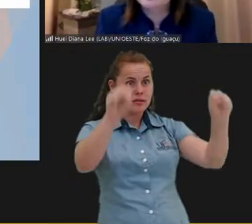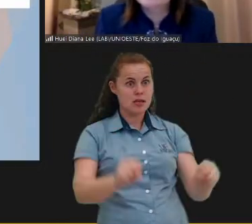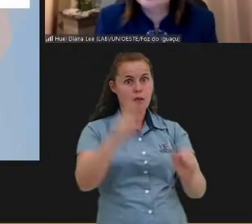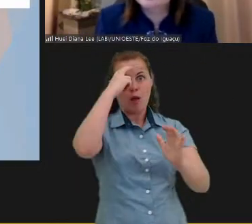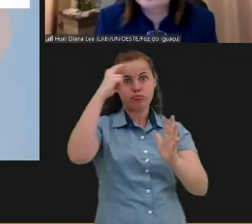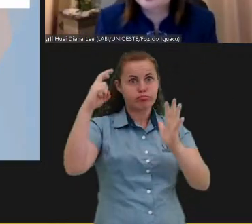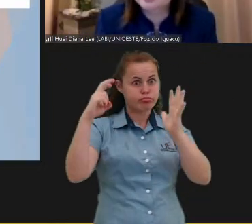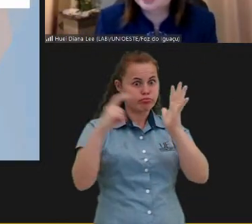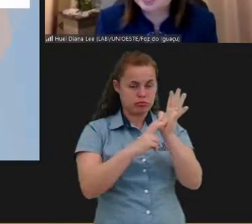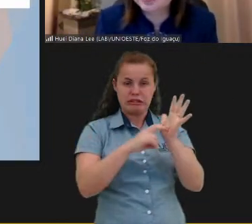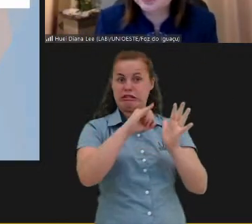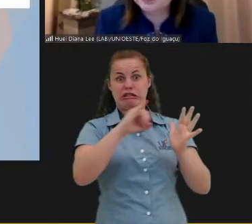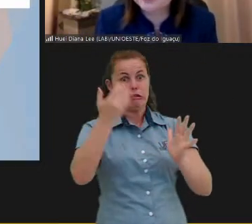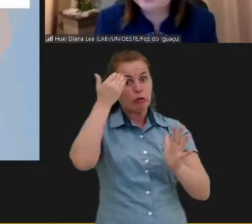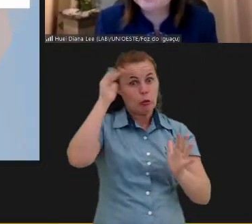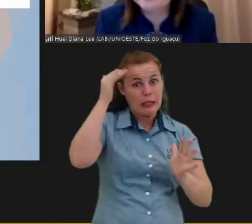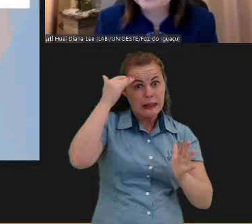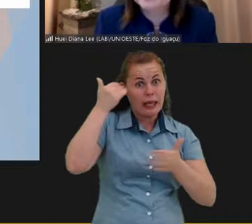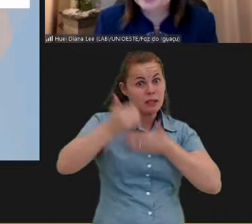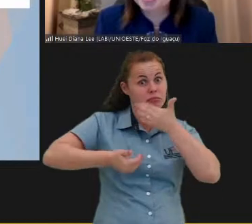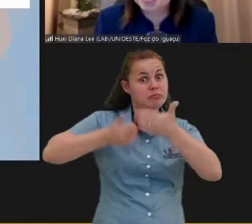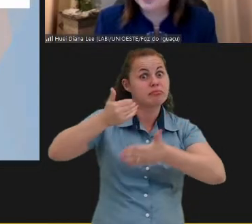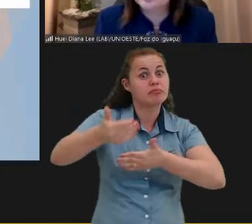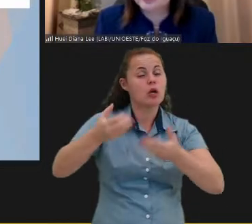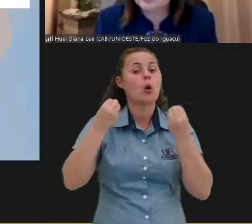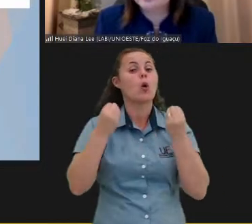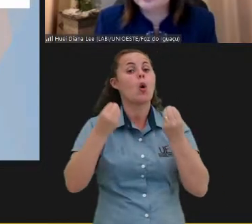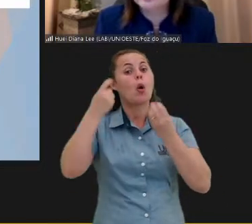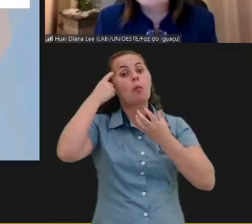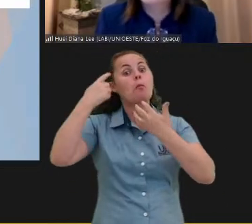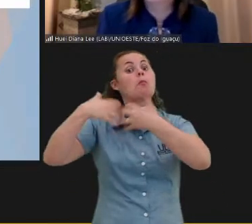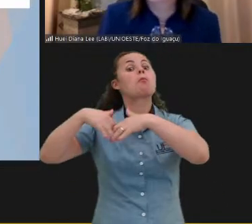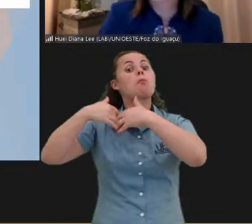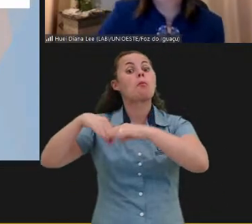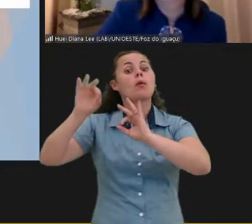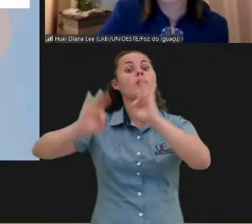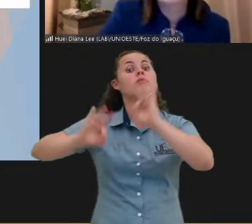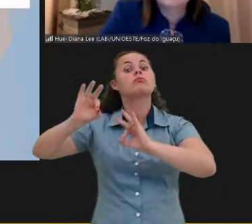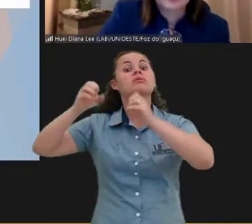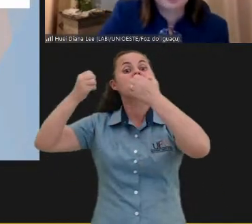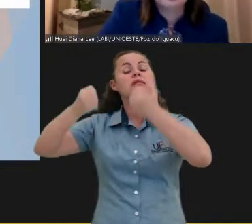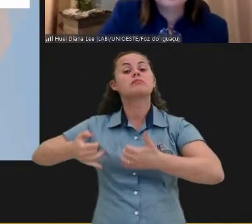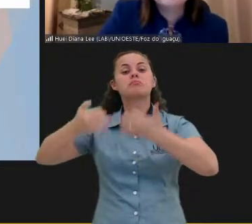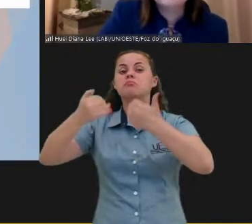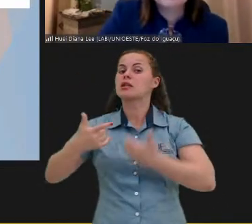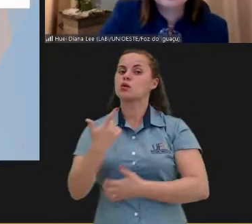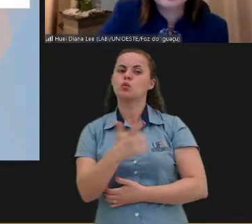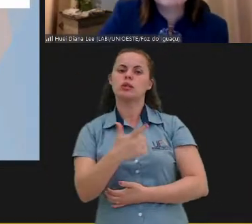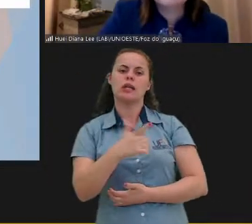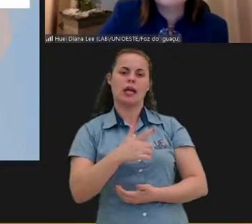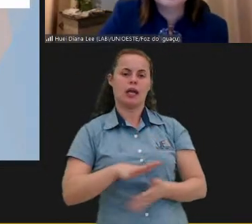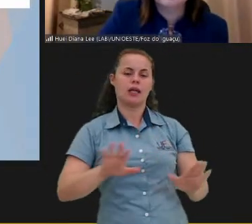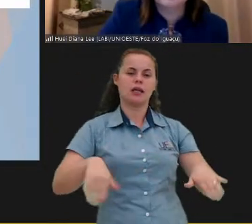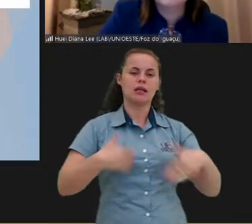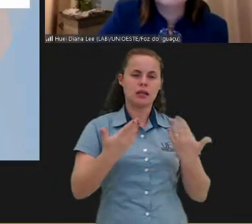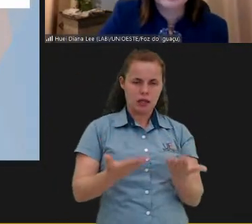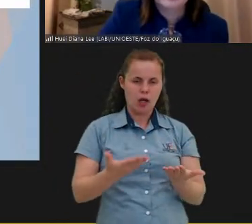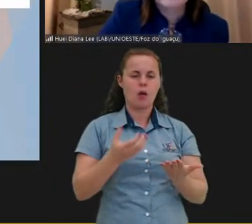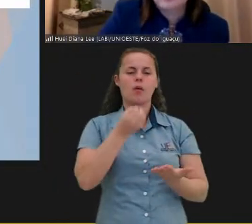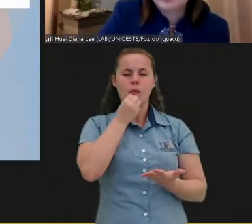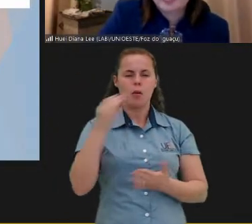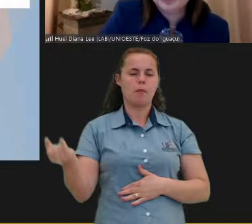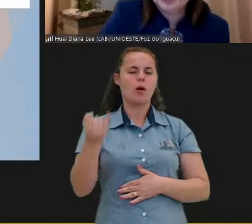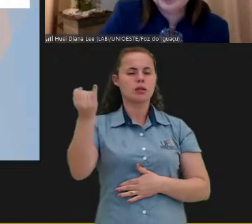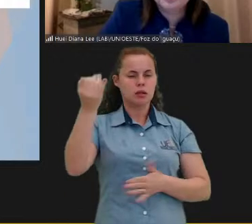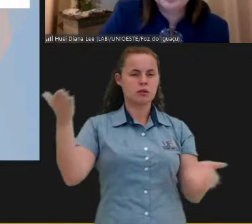artificial sem entender a linha de raciocínio que chegou até aquilo, né? Então, é algo extremamente relevante agora.